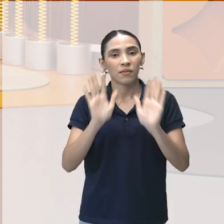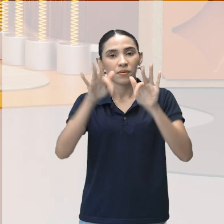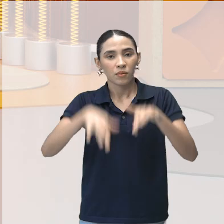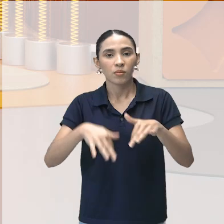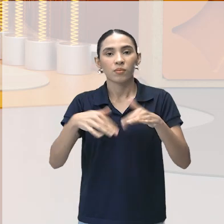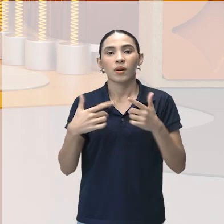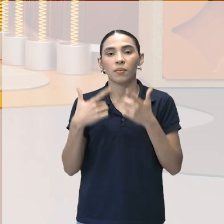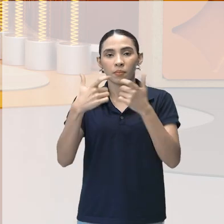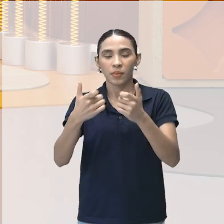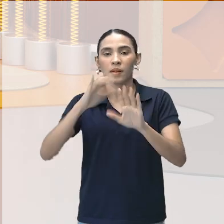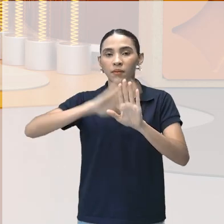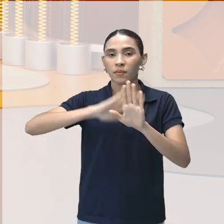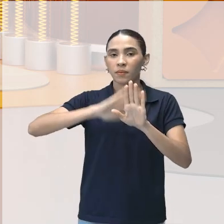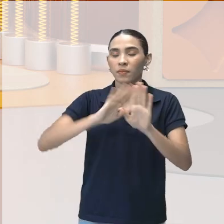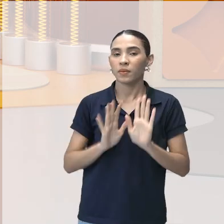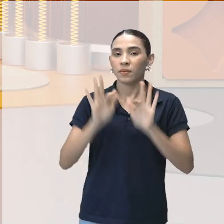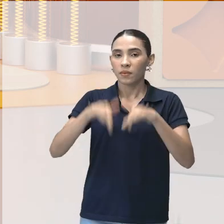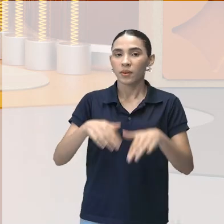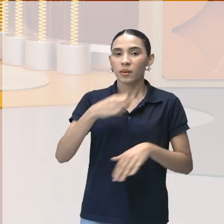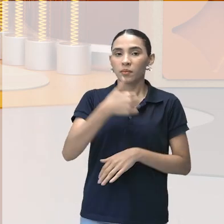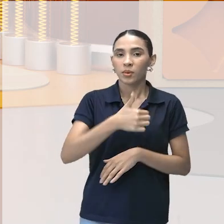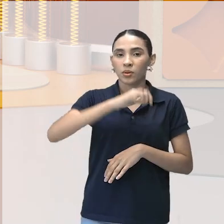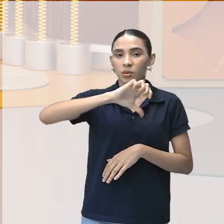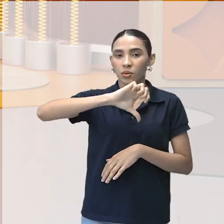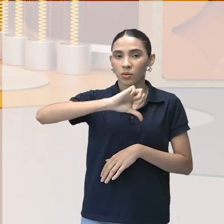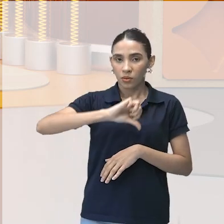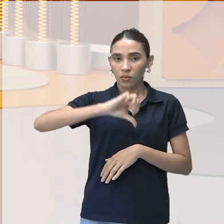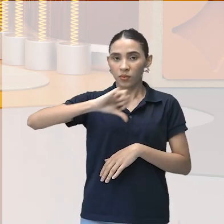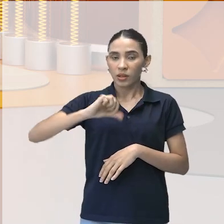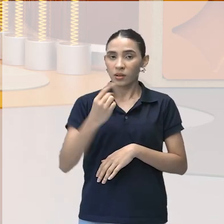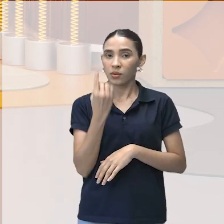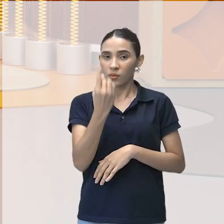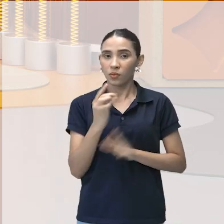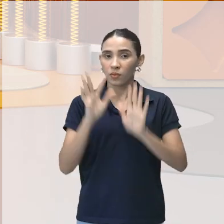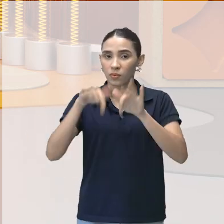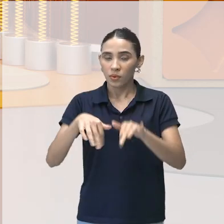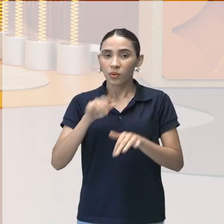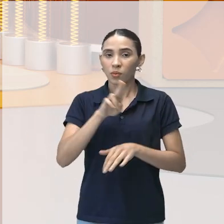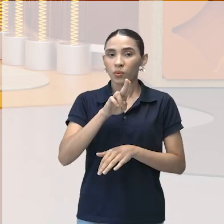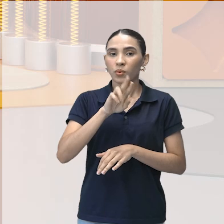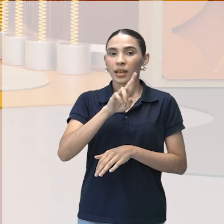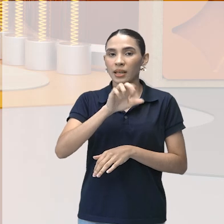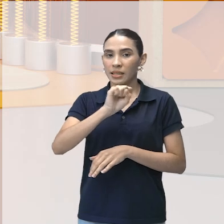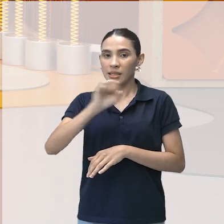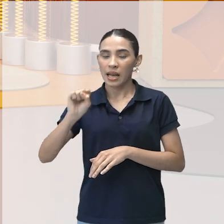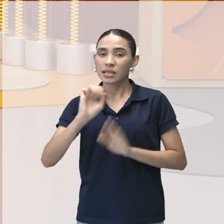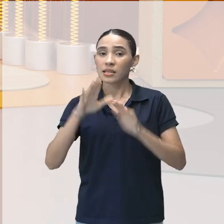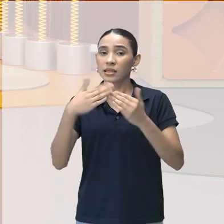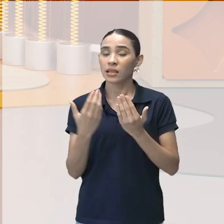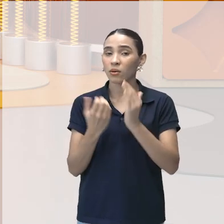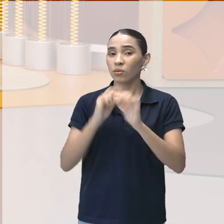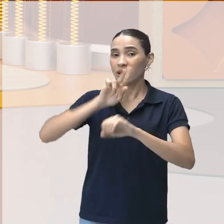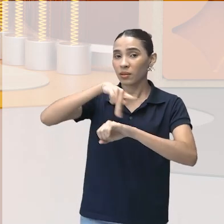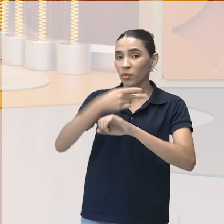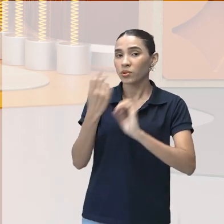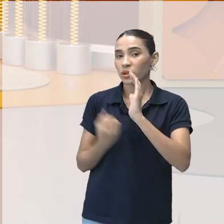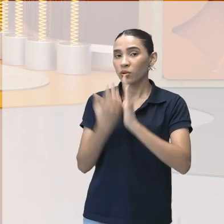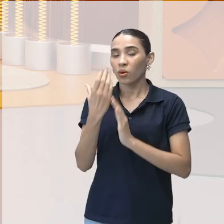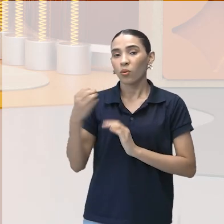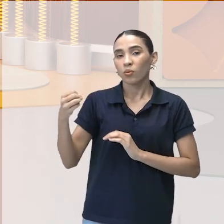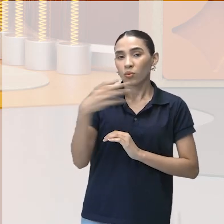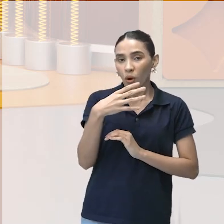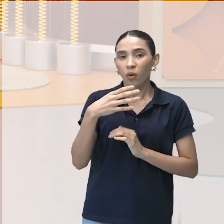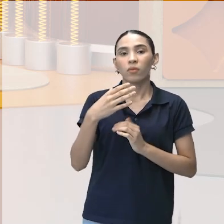Guerra Fria chegou ao fim, em 1991, com o fim da União Soviética. E aí surgiu uma nova